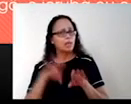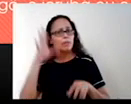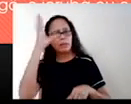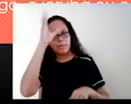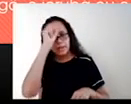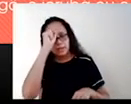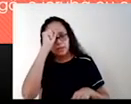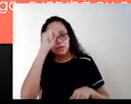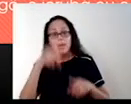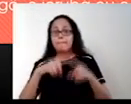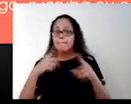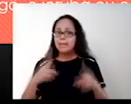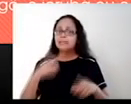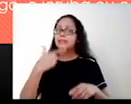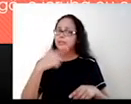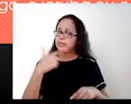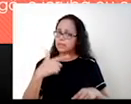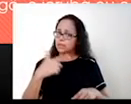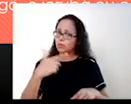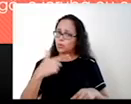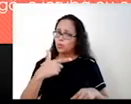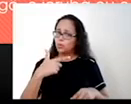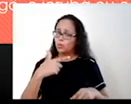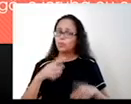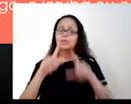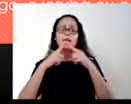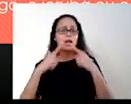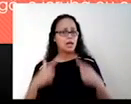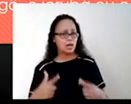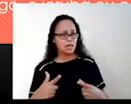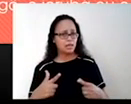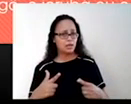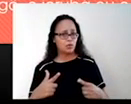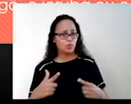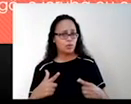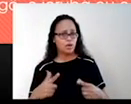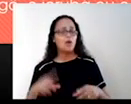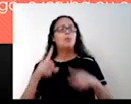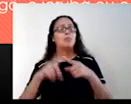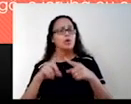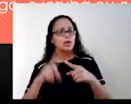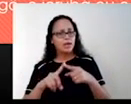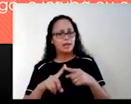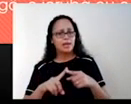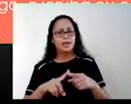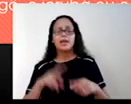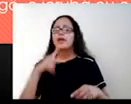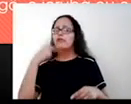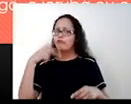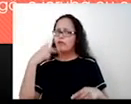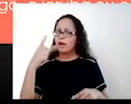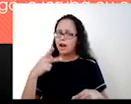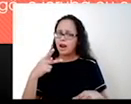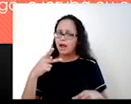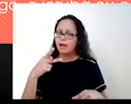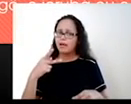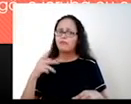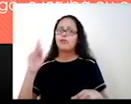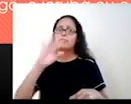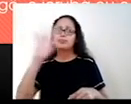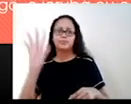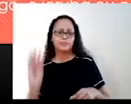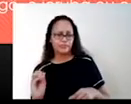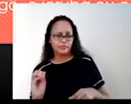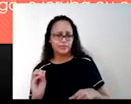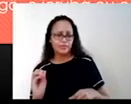era a segunda língua deles. Eles falavam um pouco da língua da região de onde eles vieram. Então, dependendo do lugar, qual língua